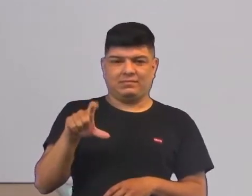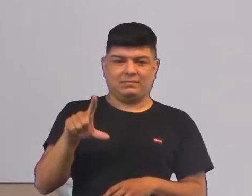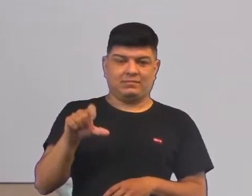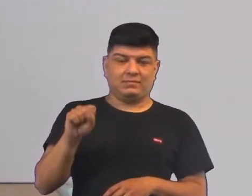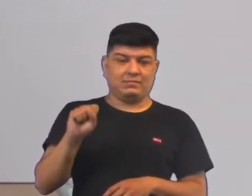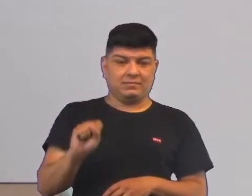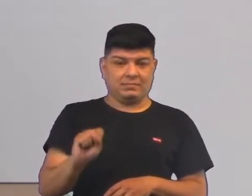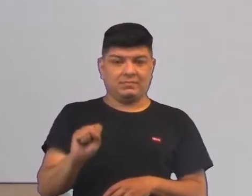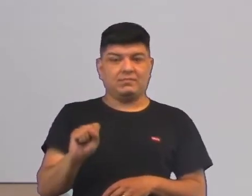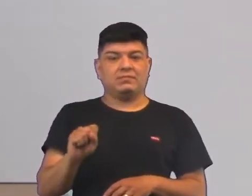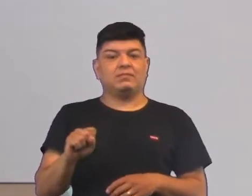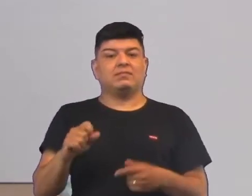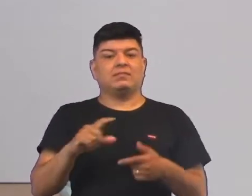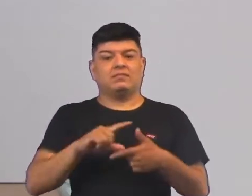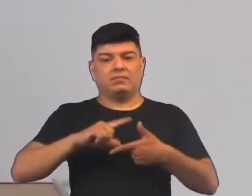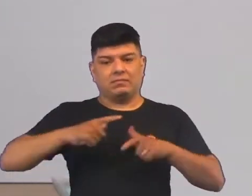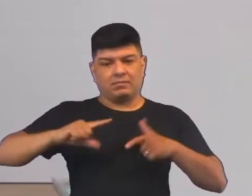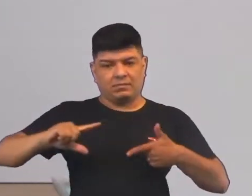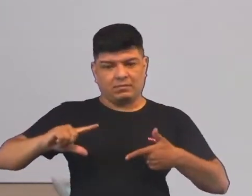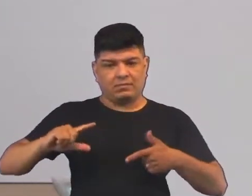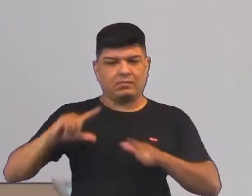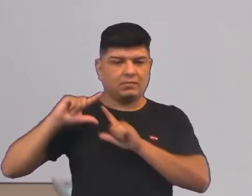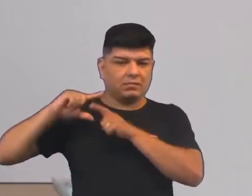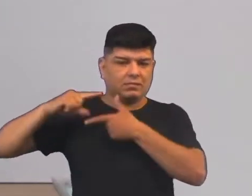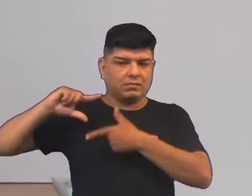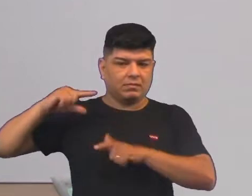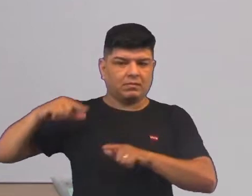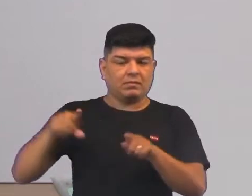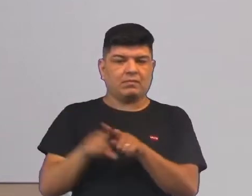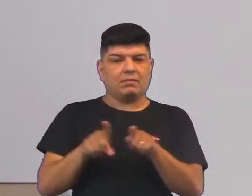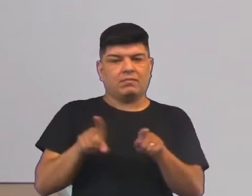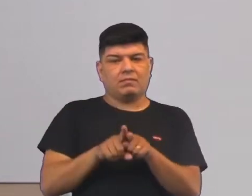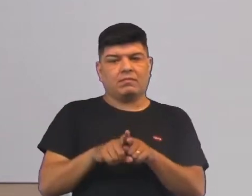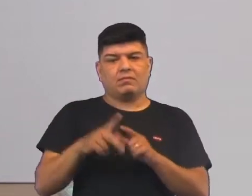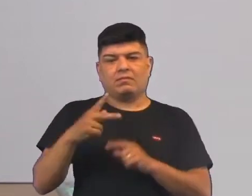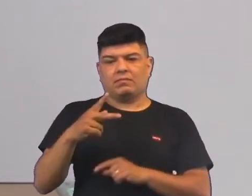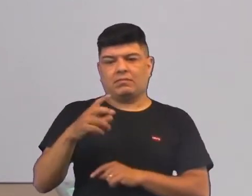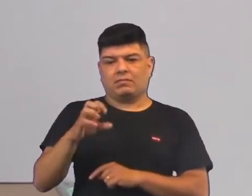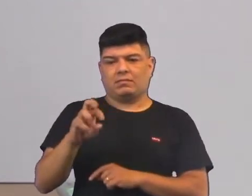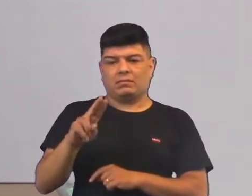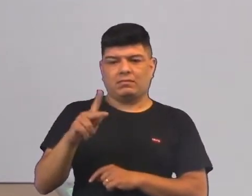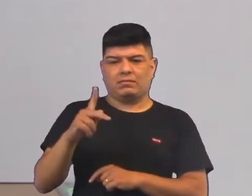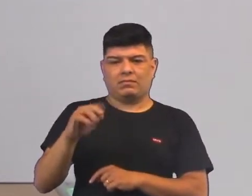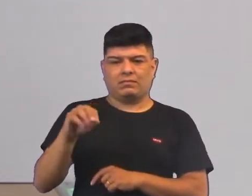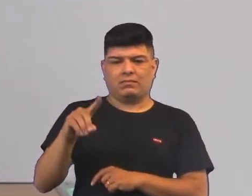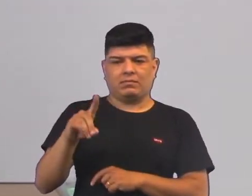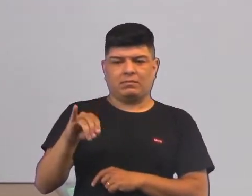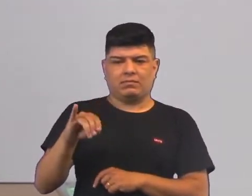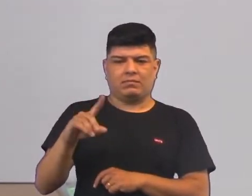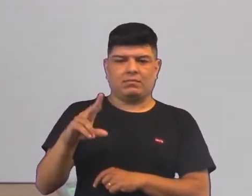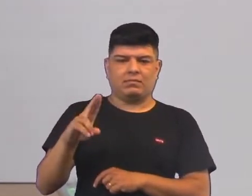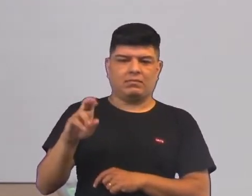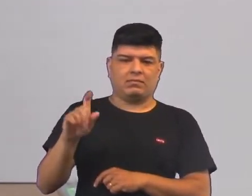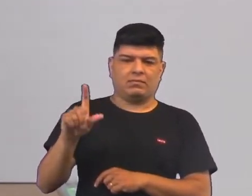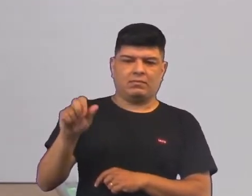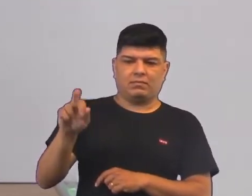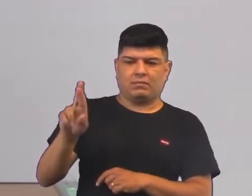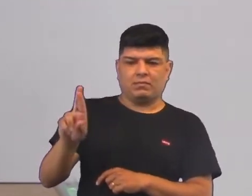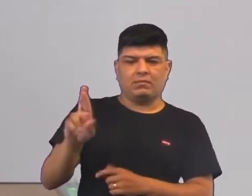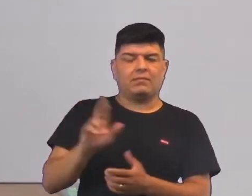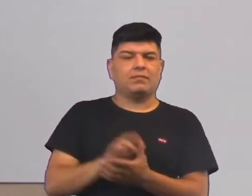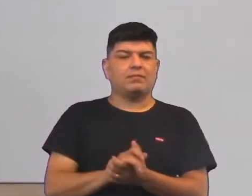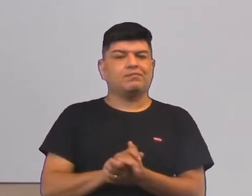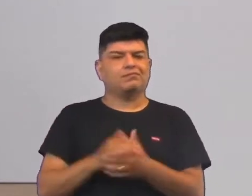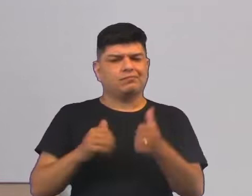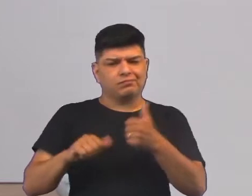né, e perpendiculares. O que é paralelo, o que é perpendicular? Analisando algumas formas geométricas, algumas situações